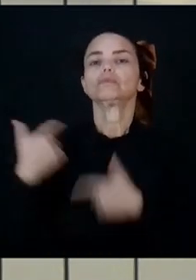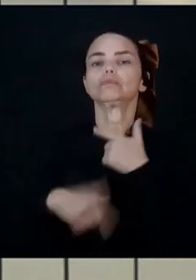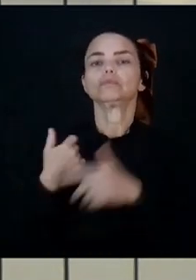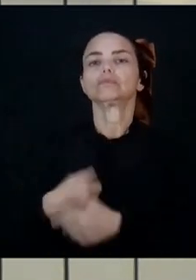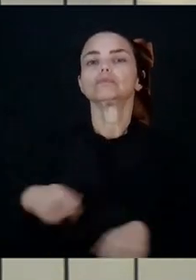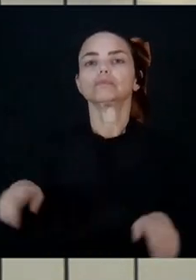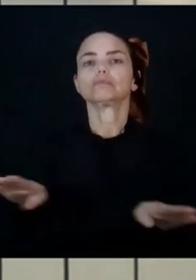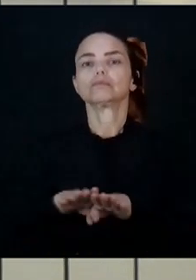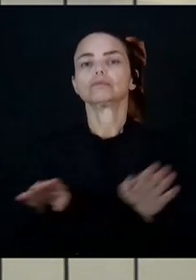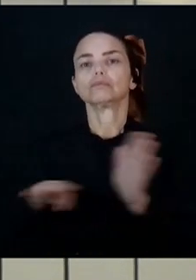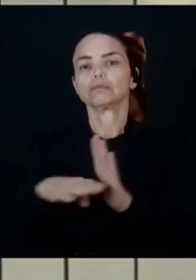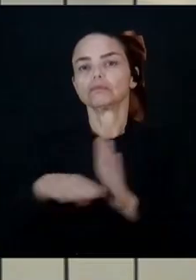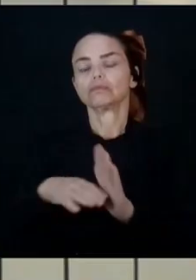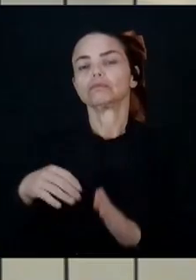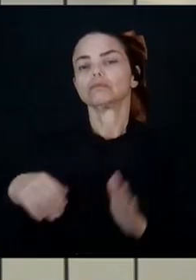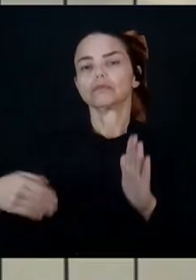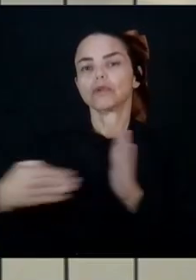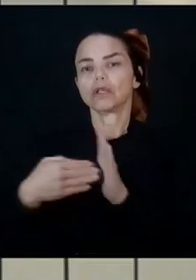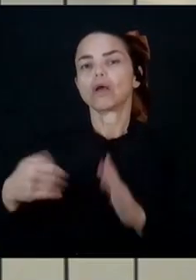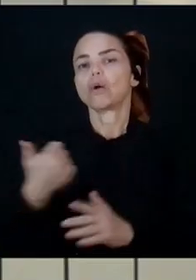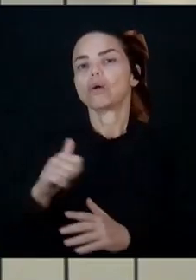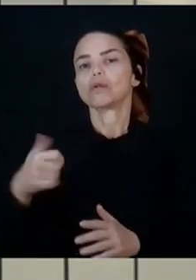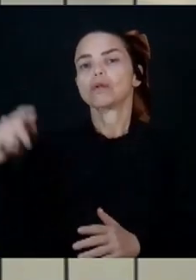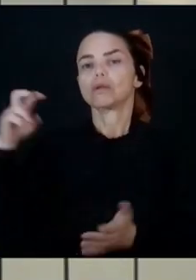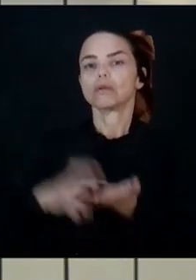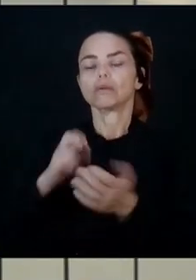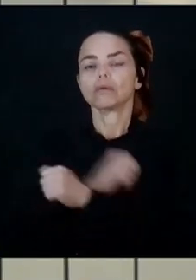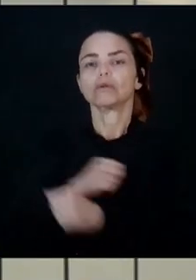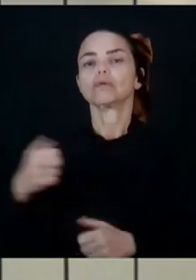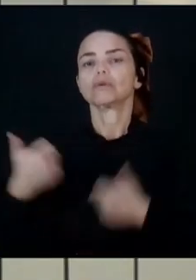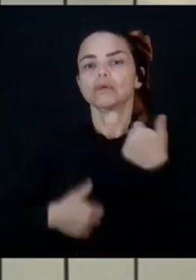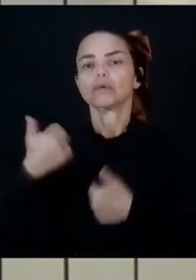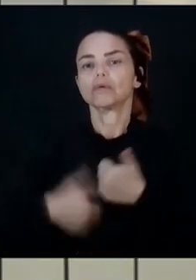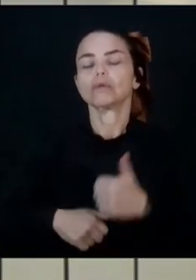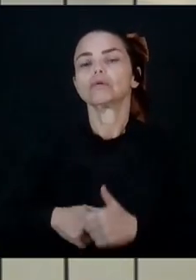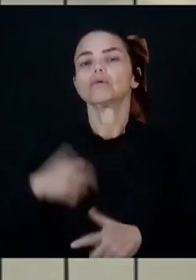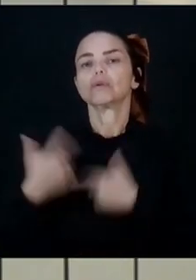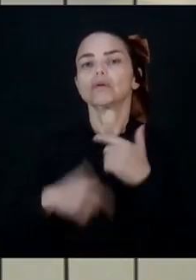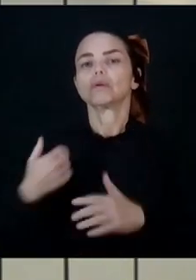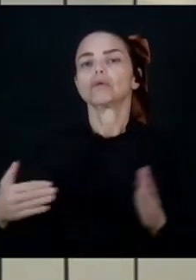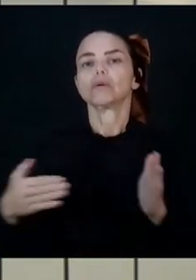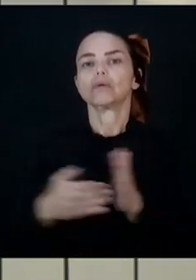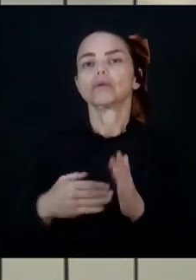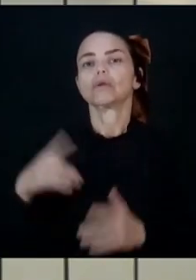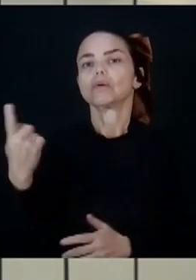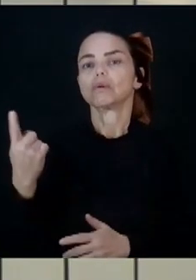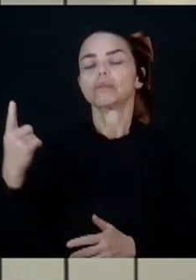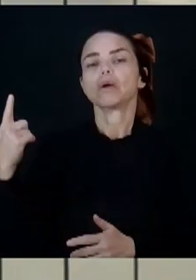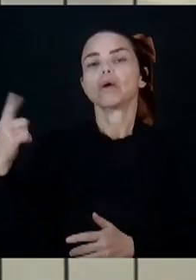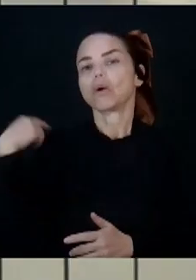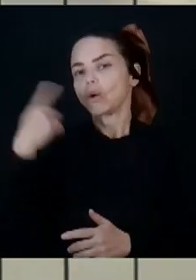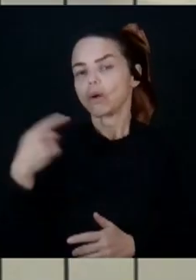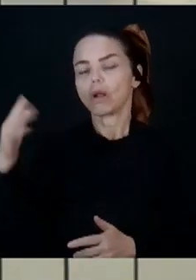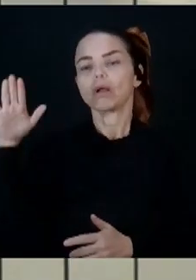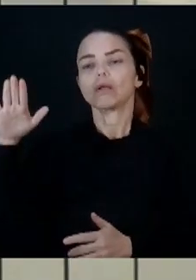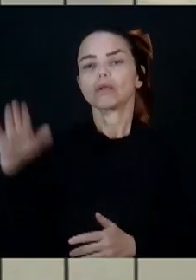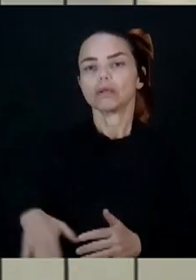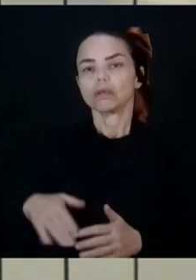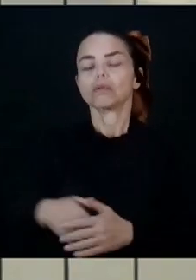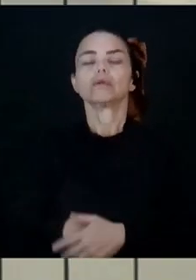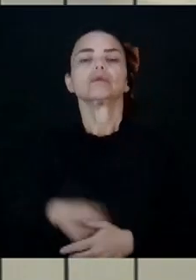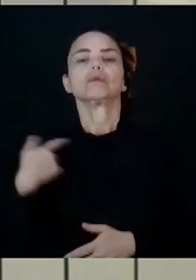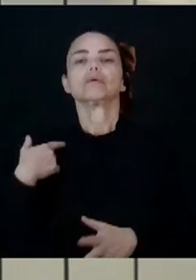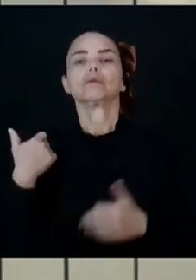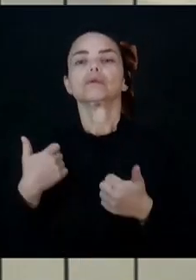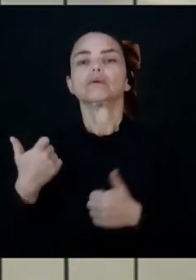da manhã. Jogos às 4 horas da tarde, expediente até 1 hora da tarde. Partida que começa às 5 horas da